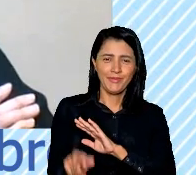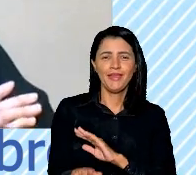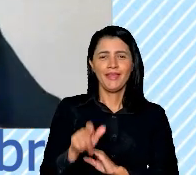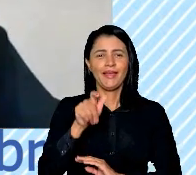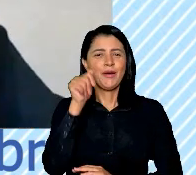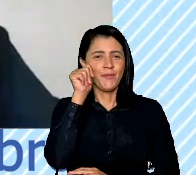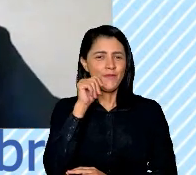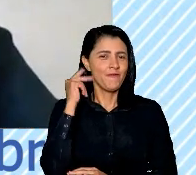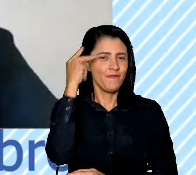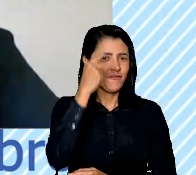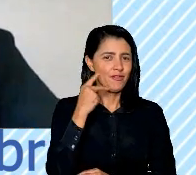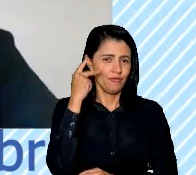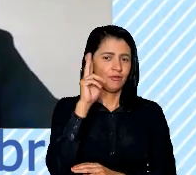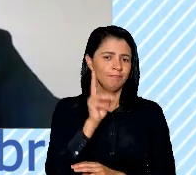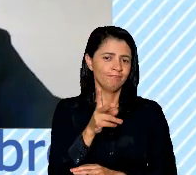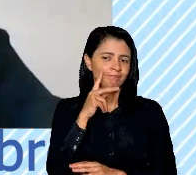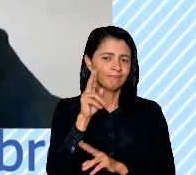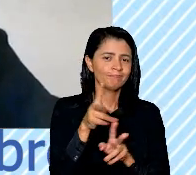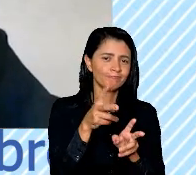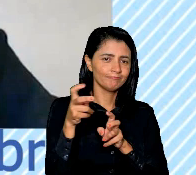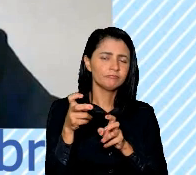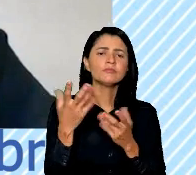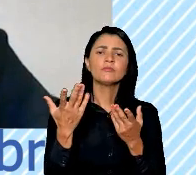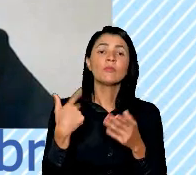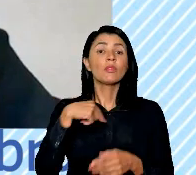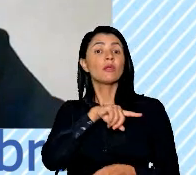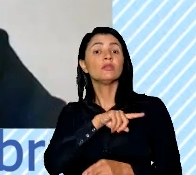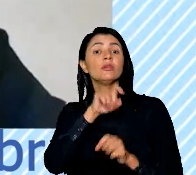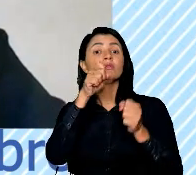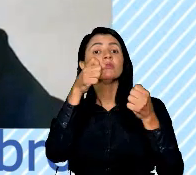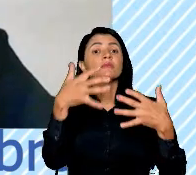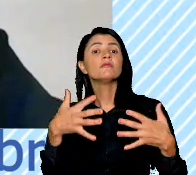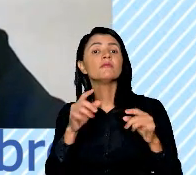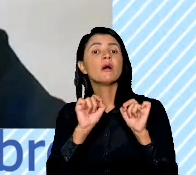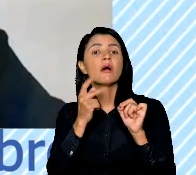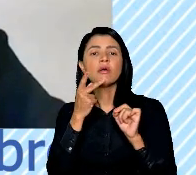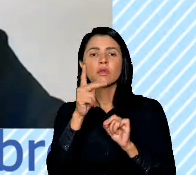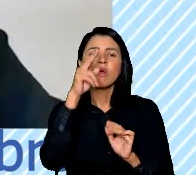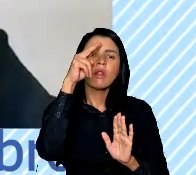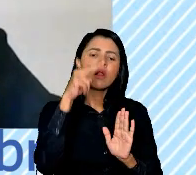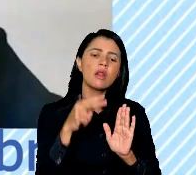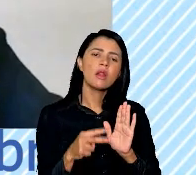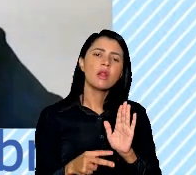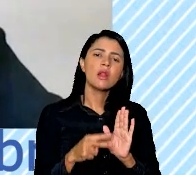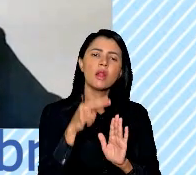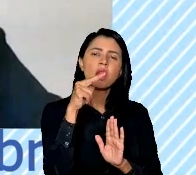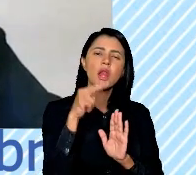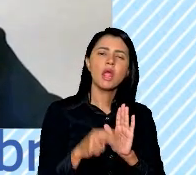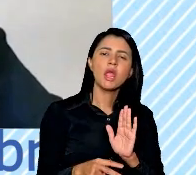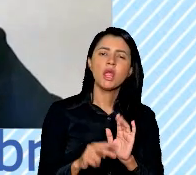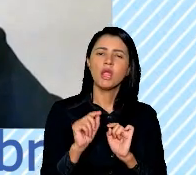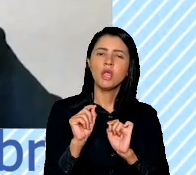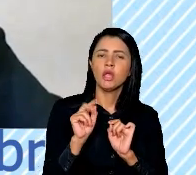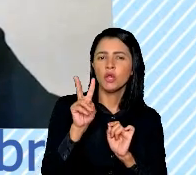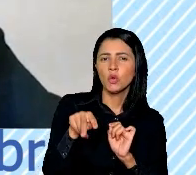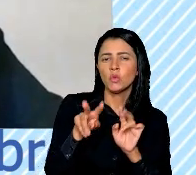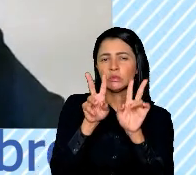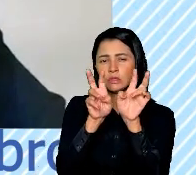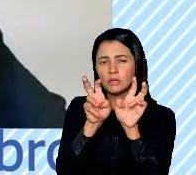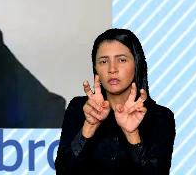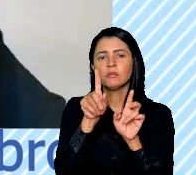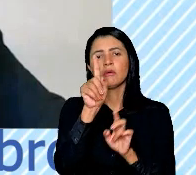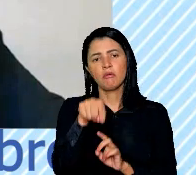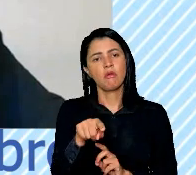é muito pertinente. Então, o que a gente diz, o que eu leio a respeito do tema, e